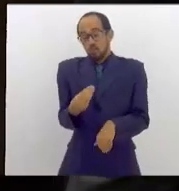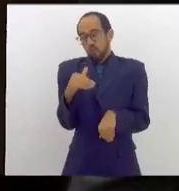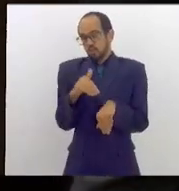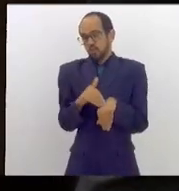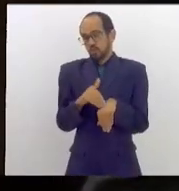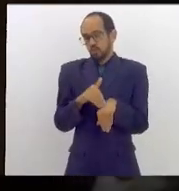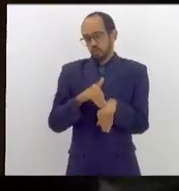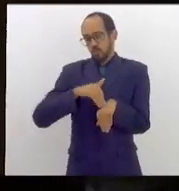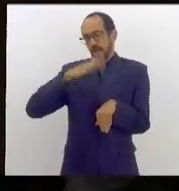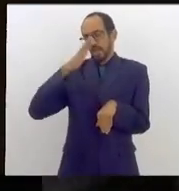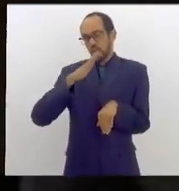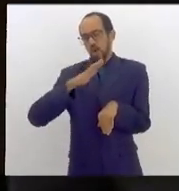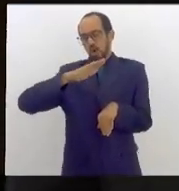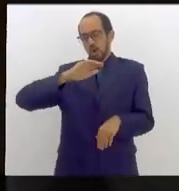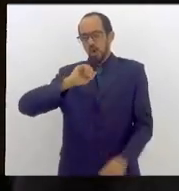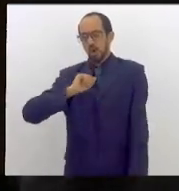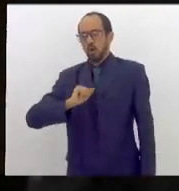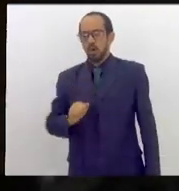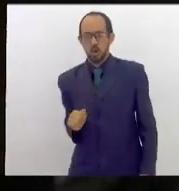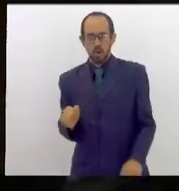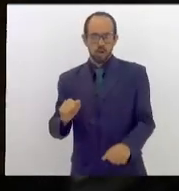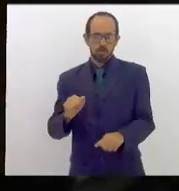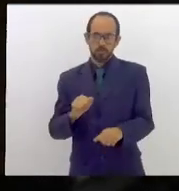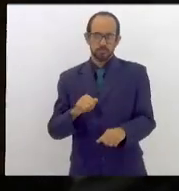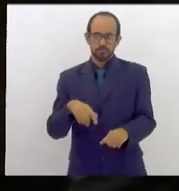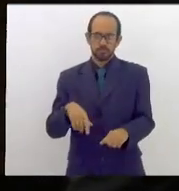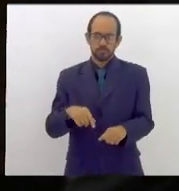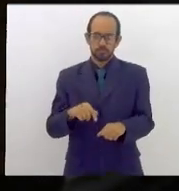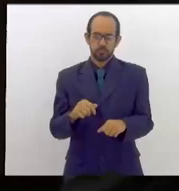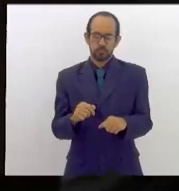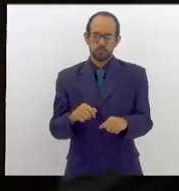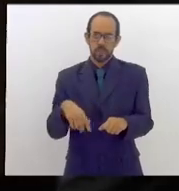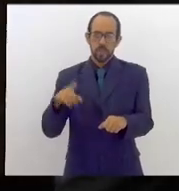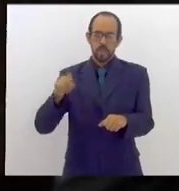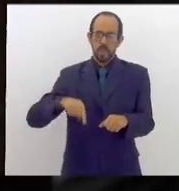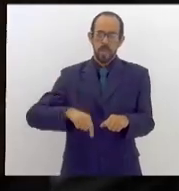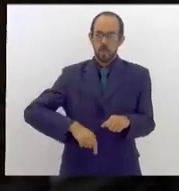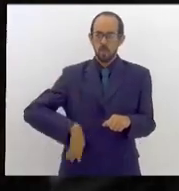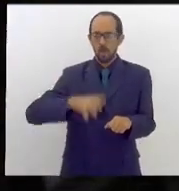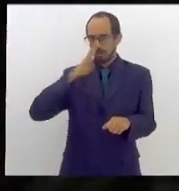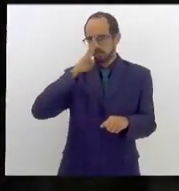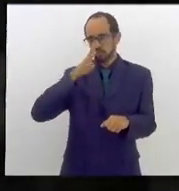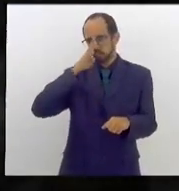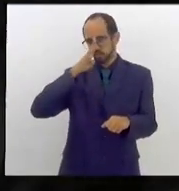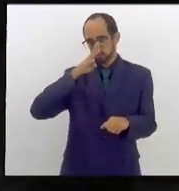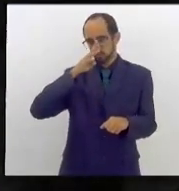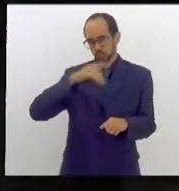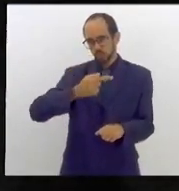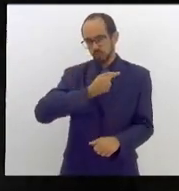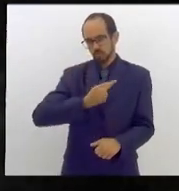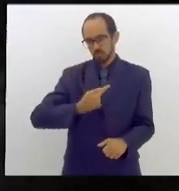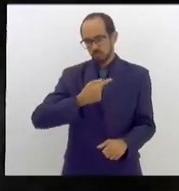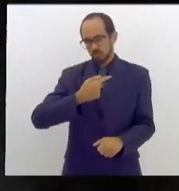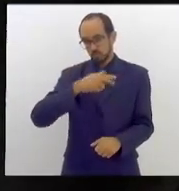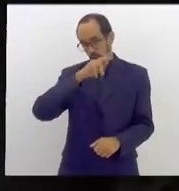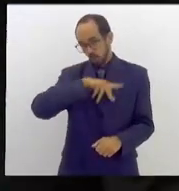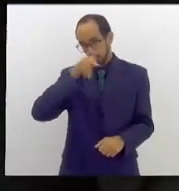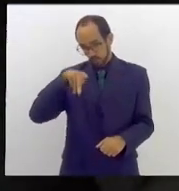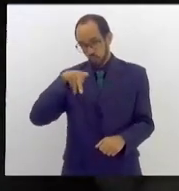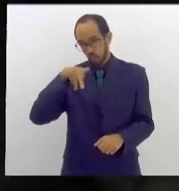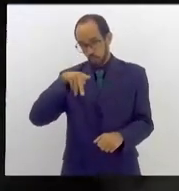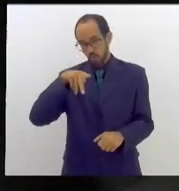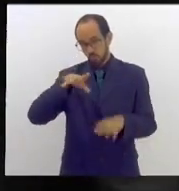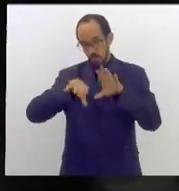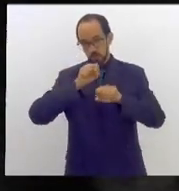eu faço questão de repetir é inadmissível que um professor que tem um nível superior ingresse